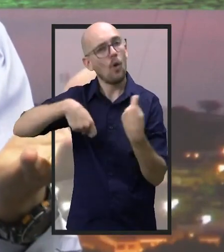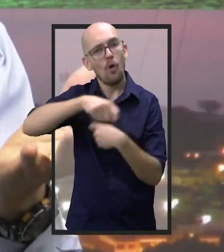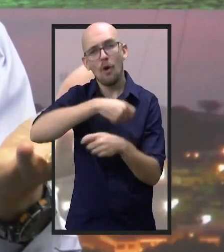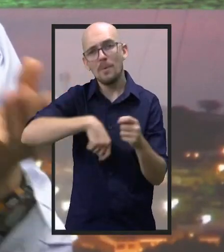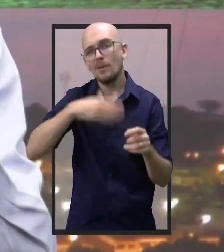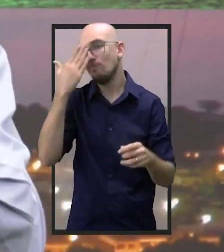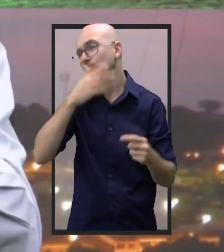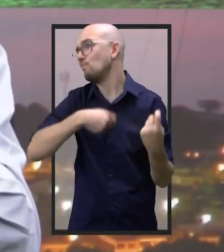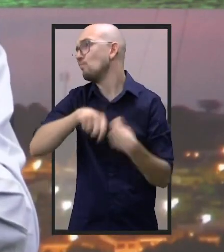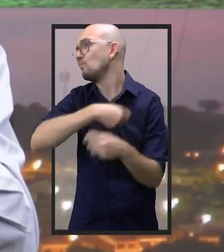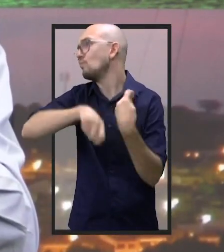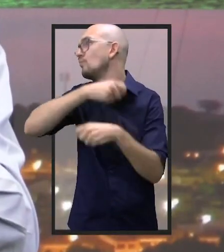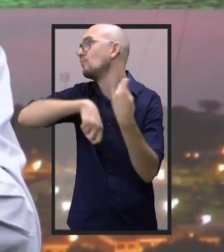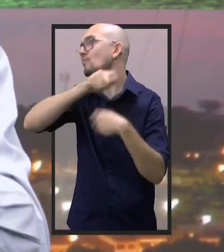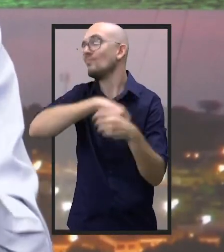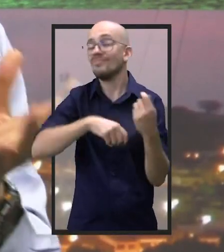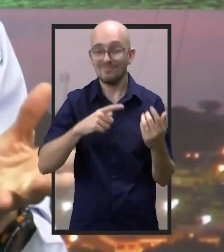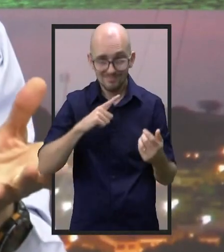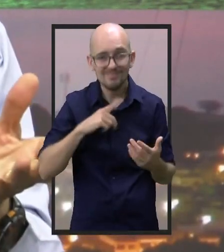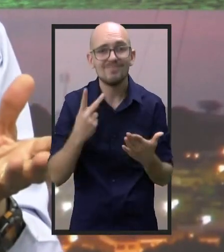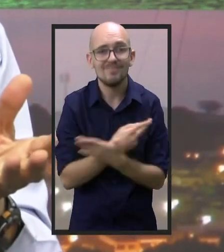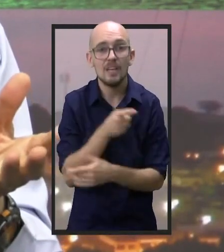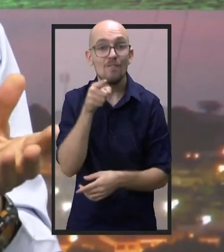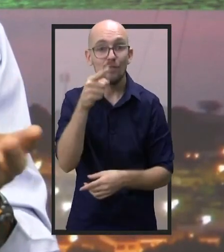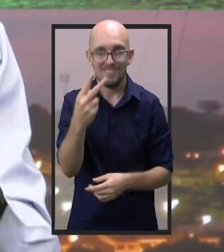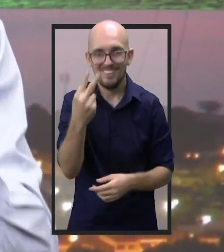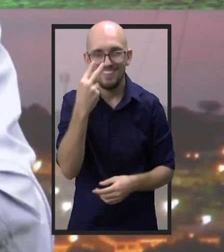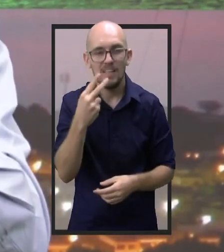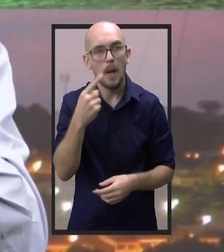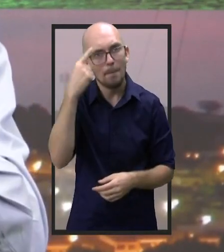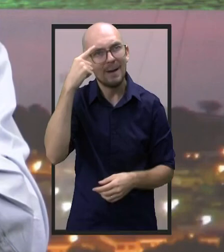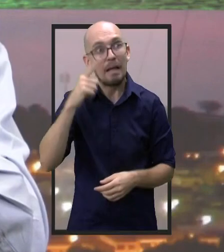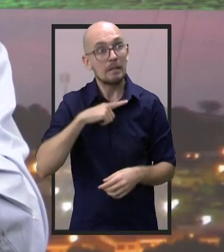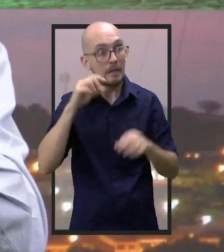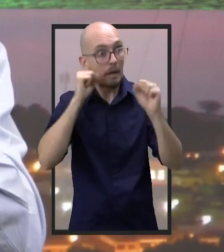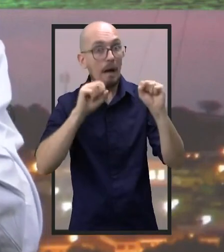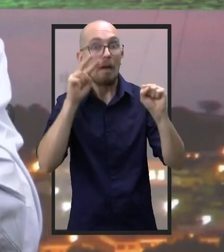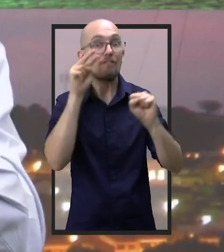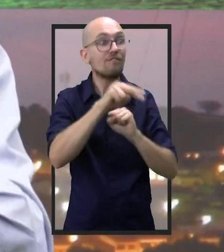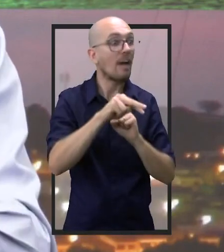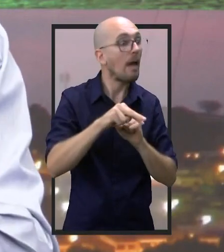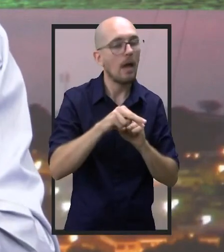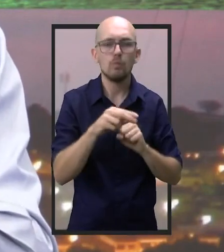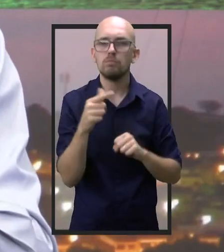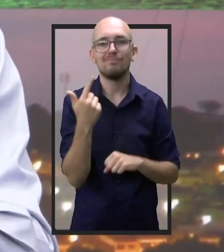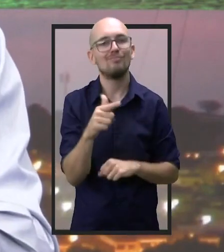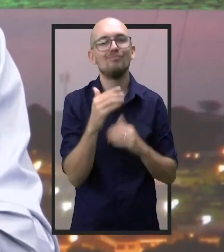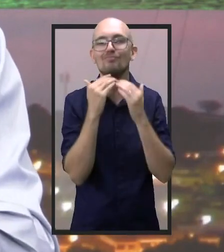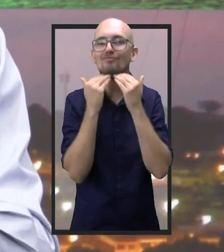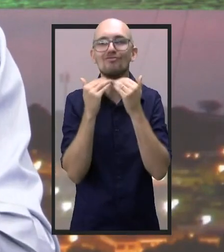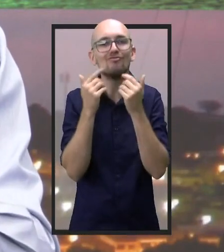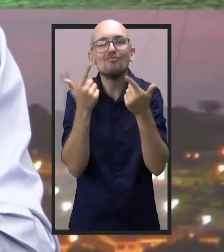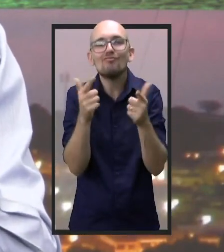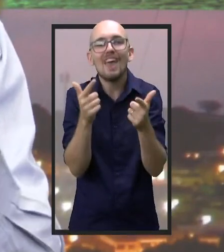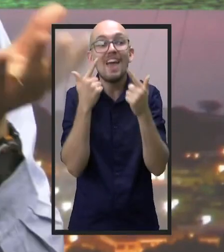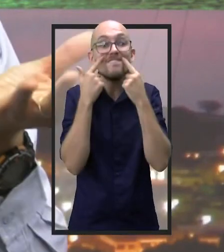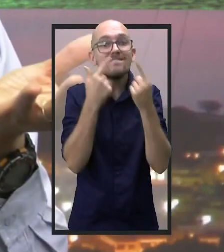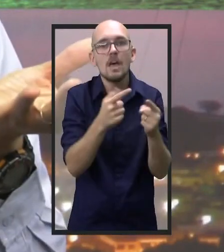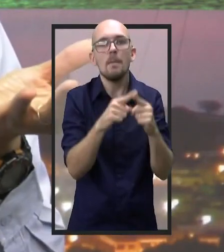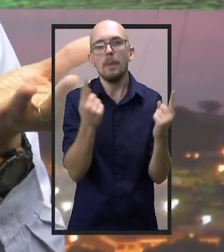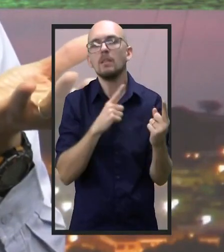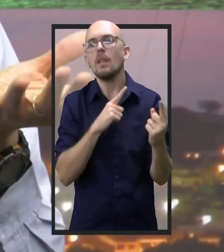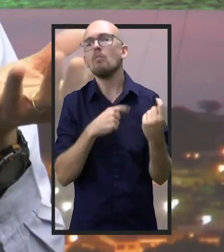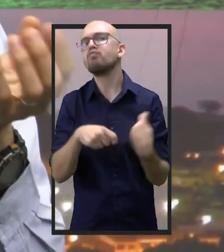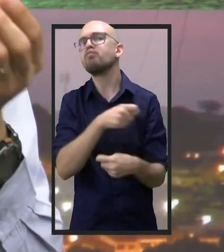lugar. Você que está nos escutando, você não vê. Mas de alguma maneira isso passa próximo, não é? E